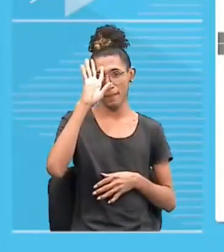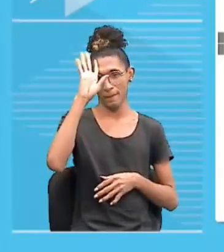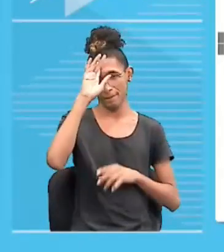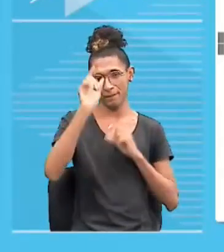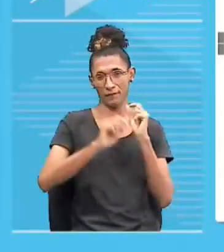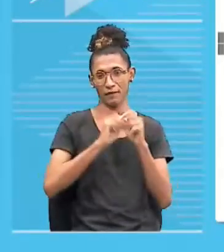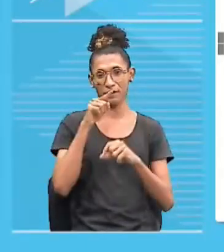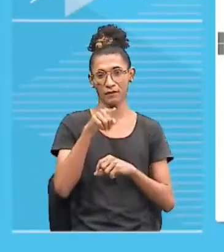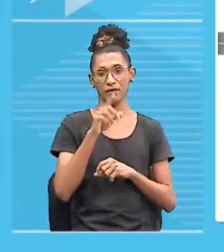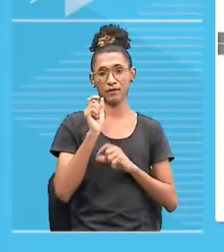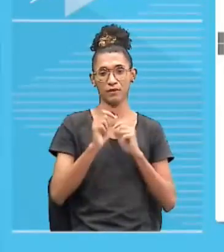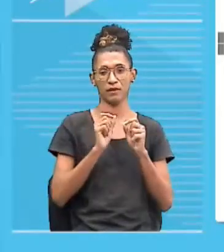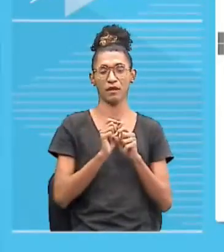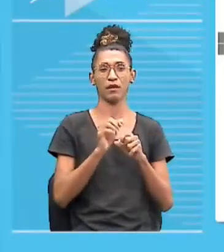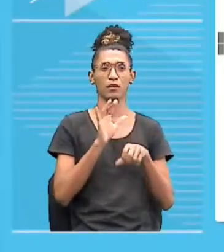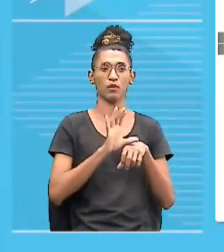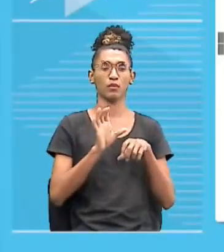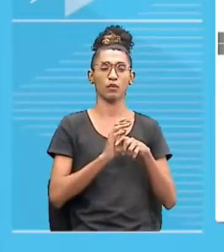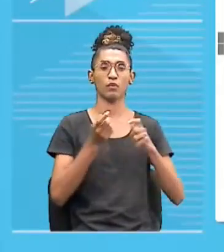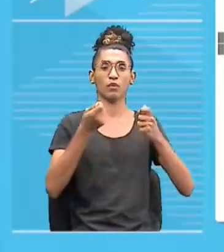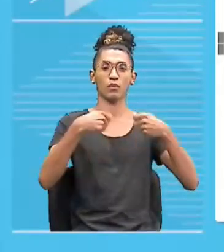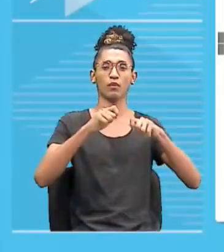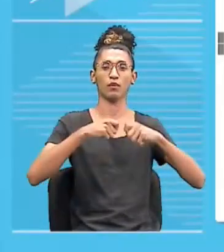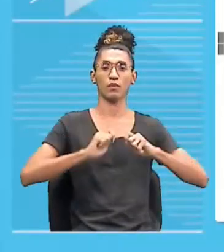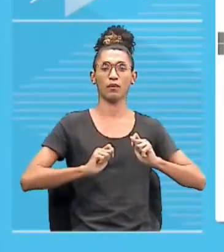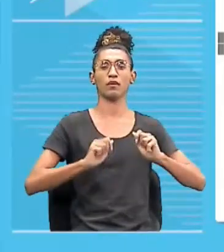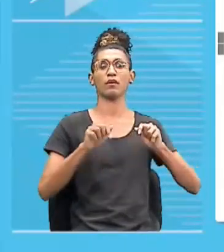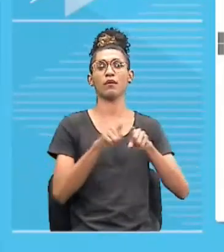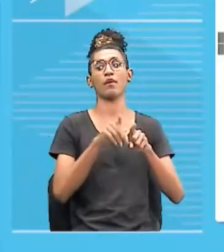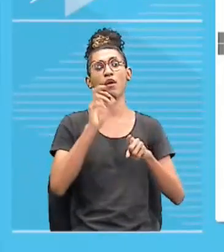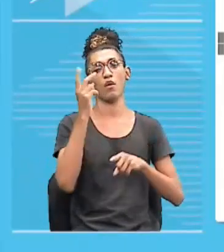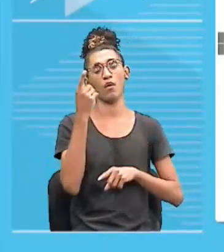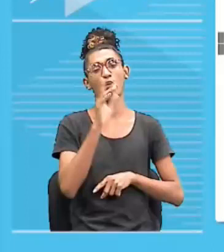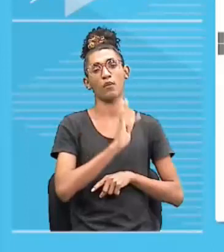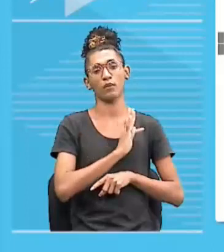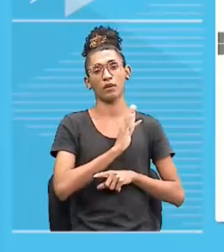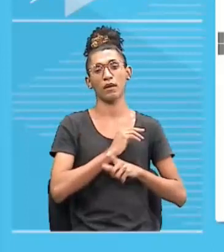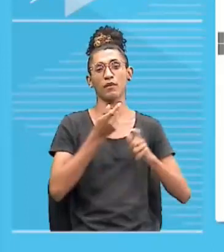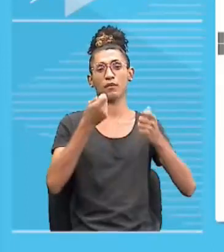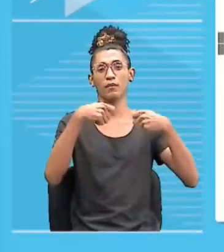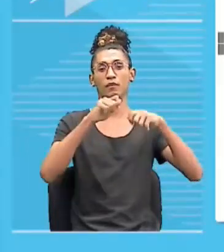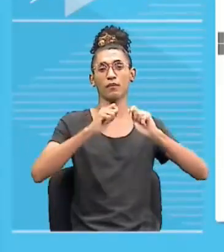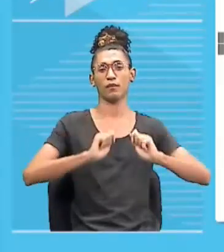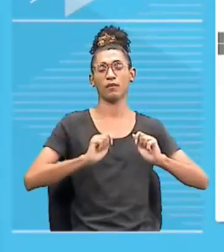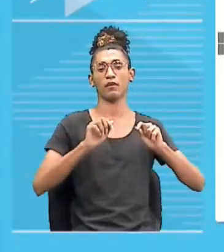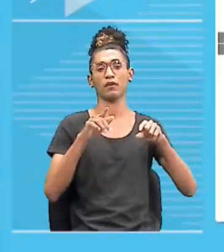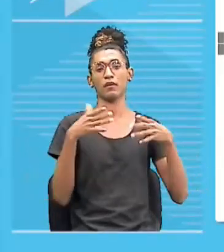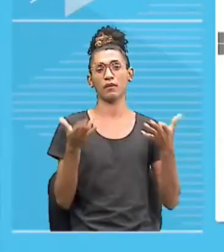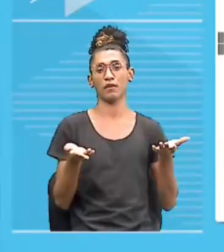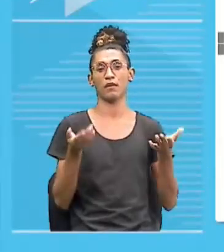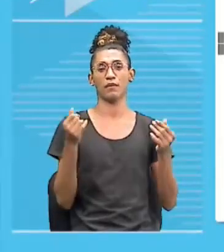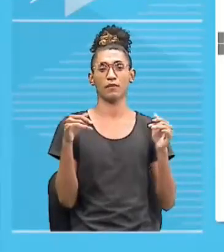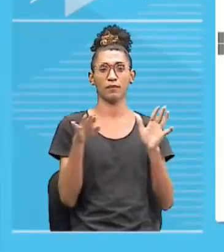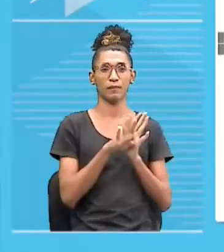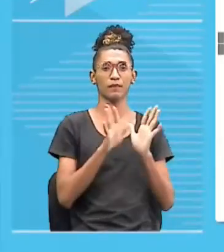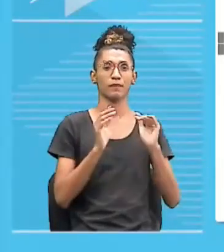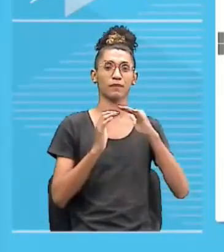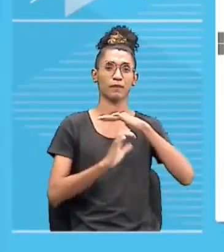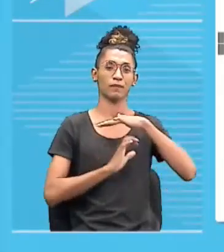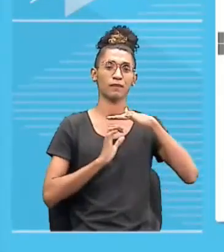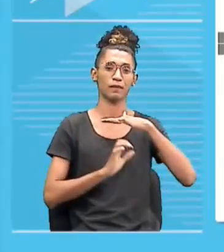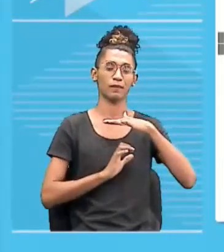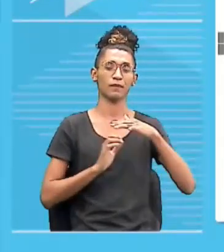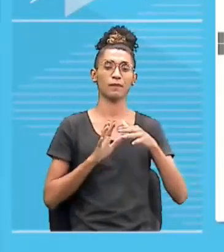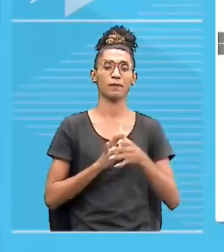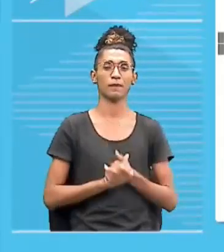é um administrador. Eu me formei em administração ou sou um técnico em administração e eu chego em uma empresa,